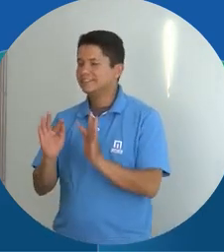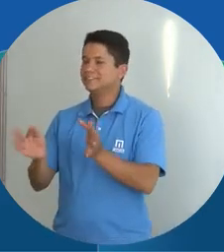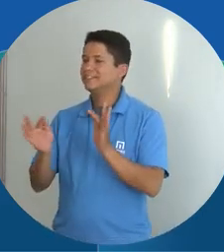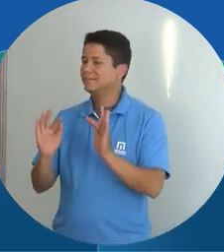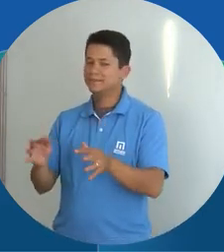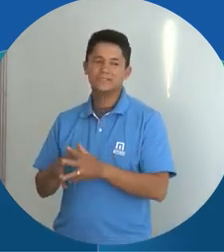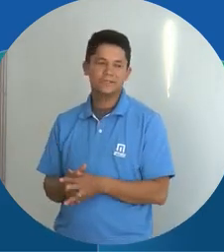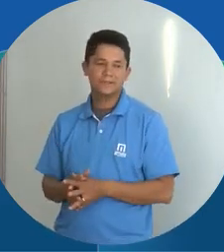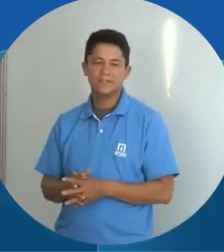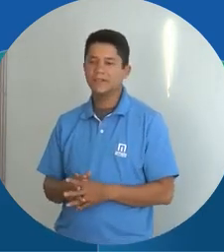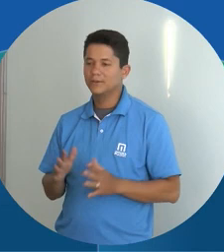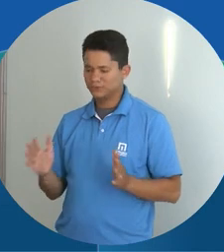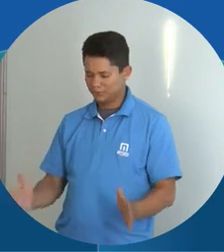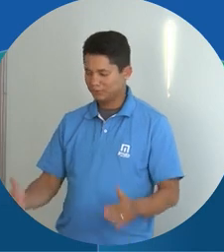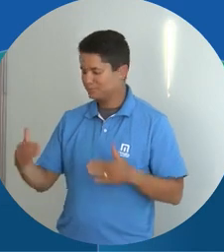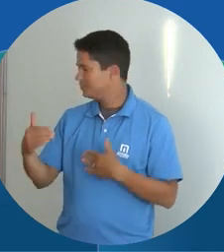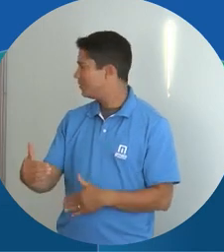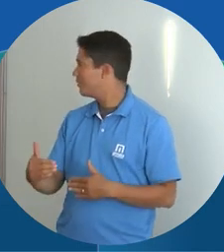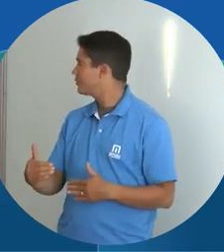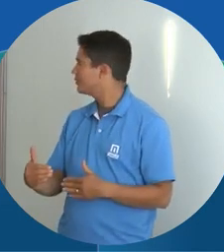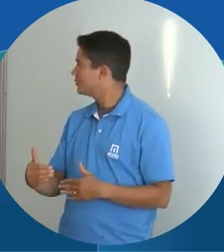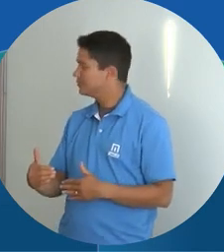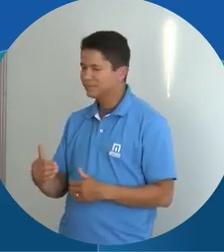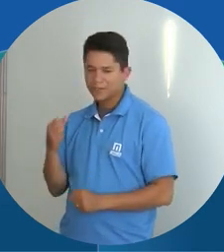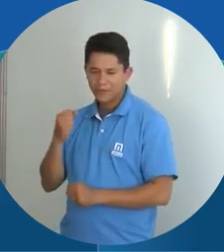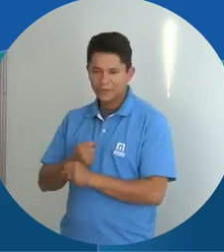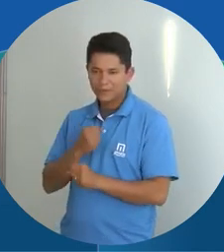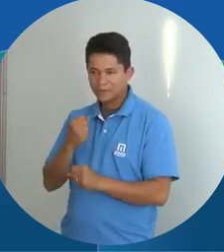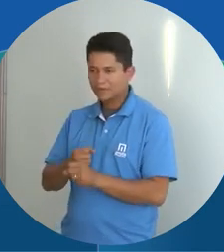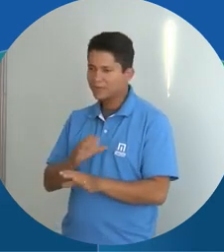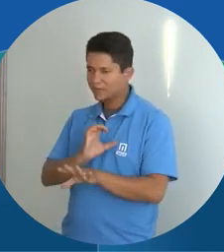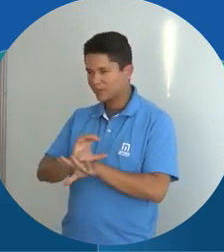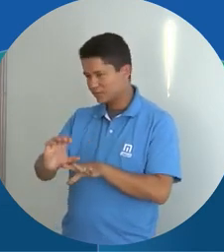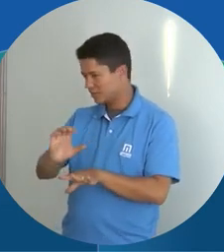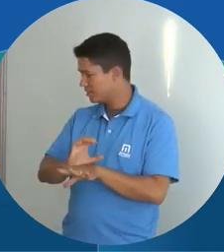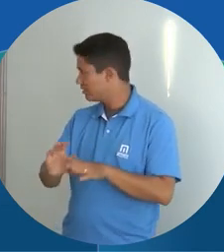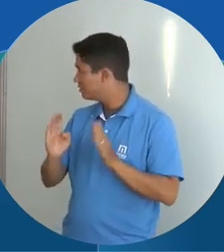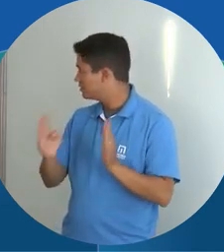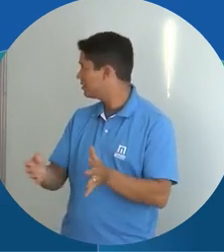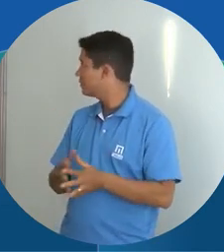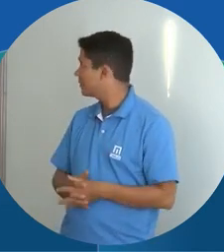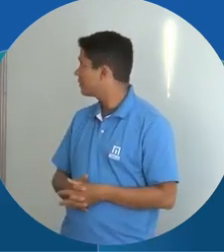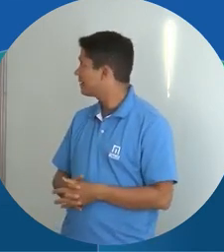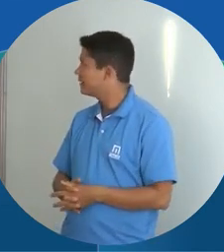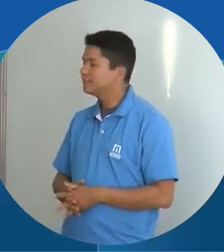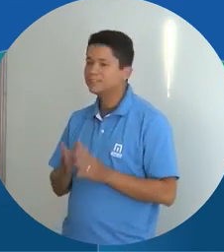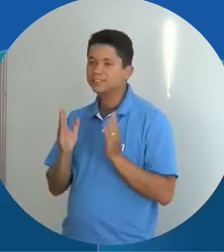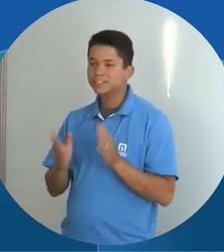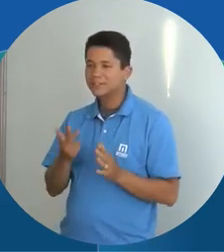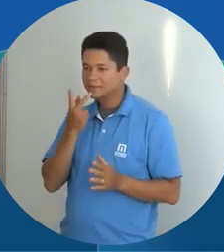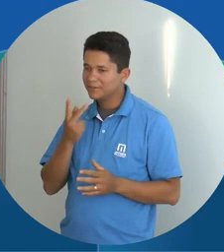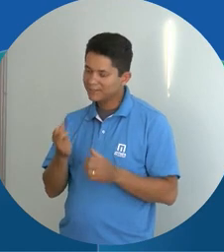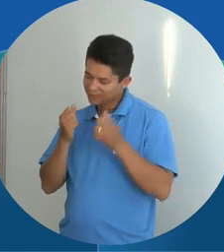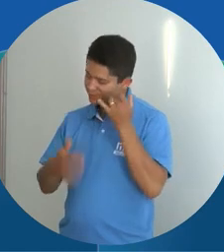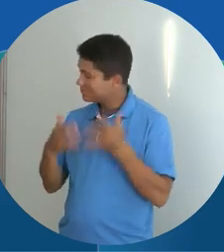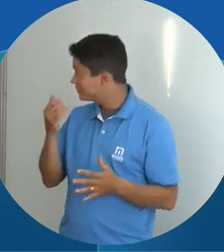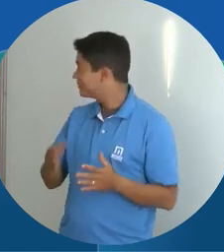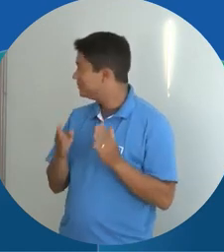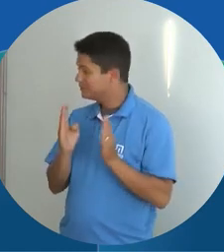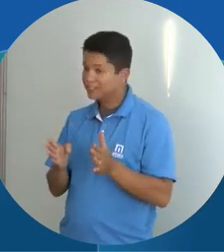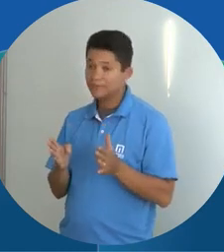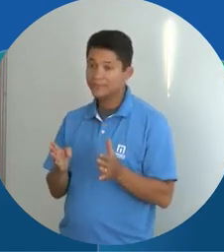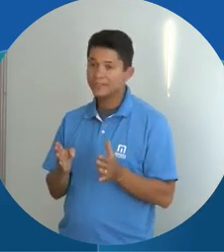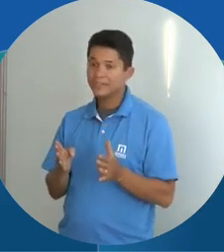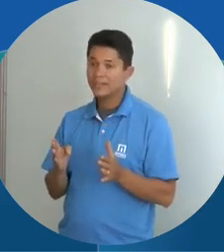questão dos blocos concretados, então, como eu havia comentado, às vezes os blocos, as alturas